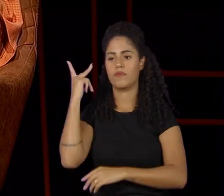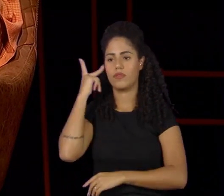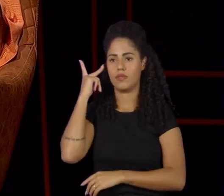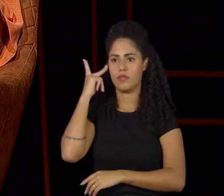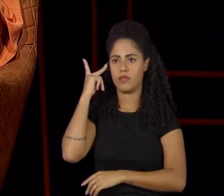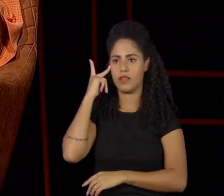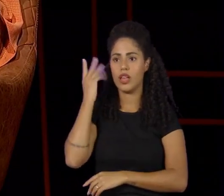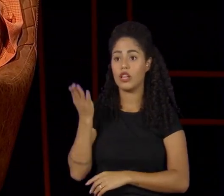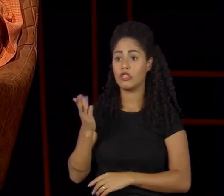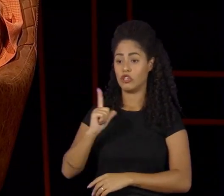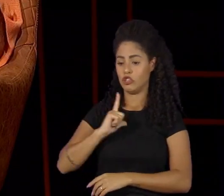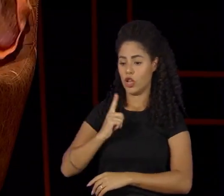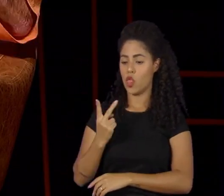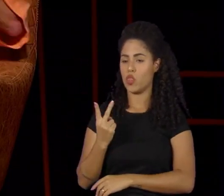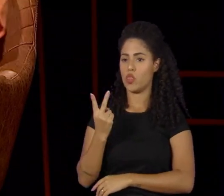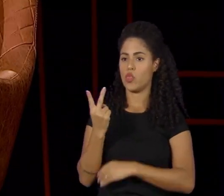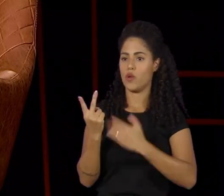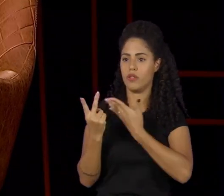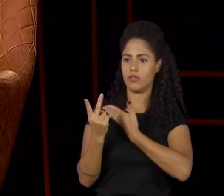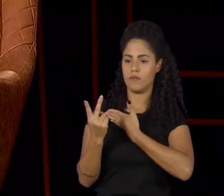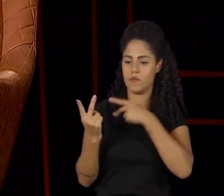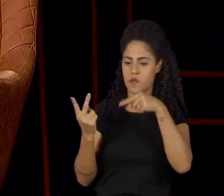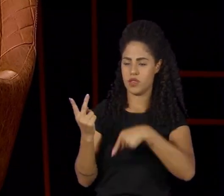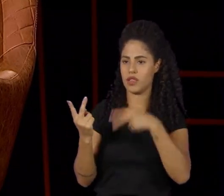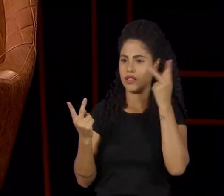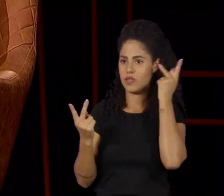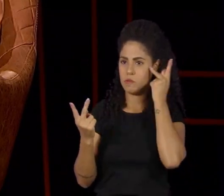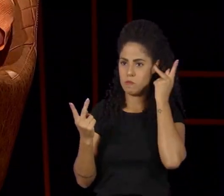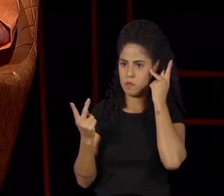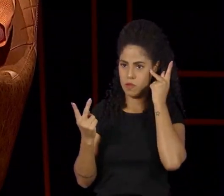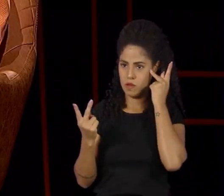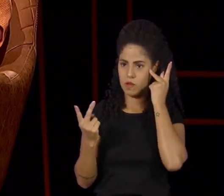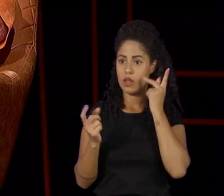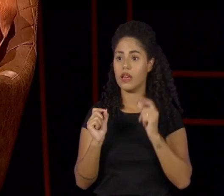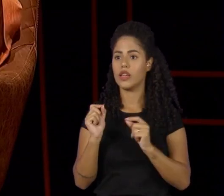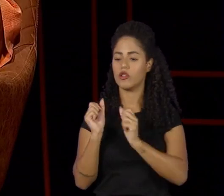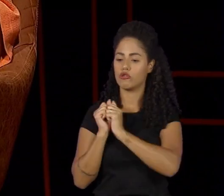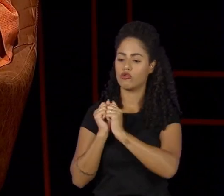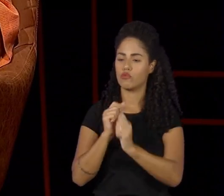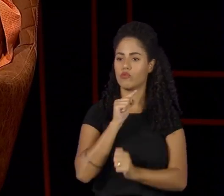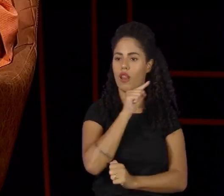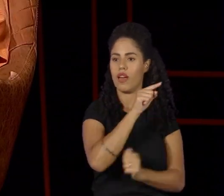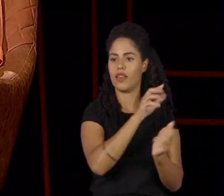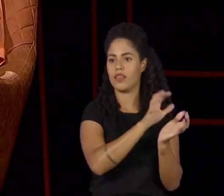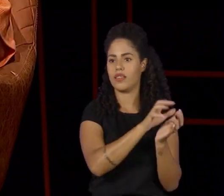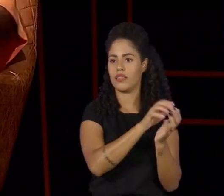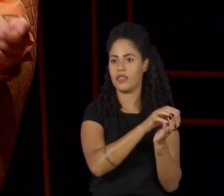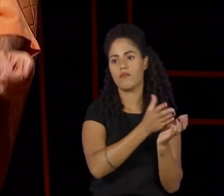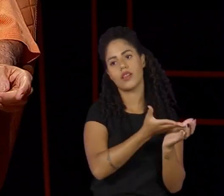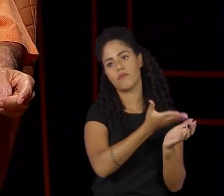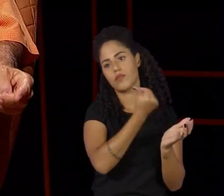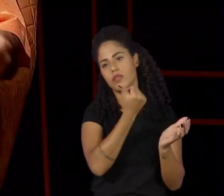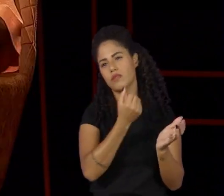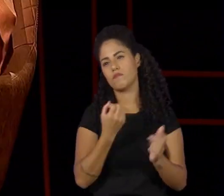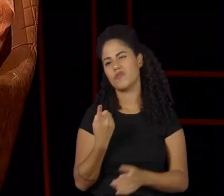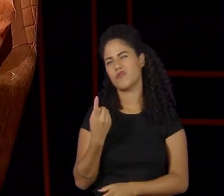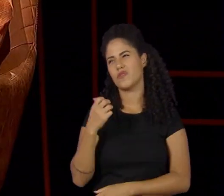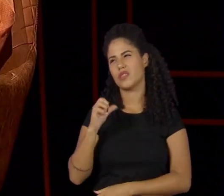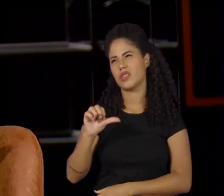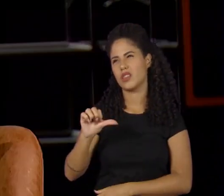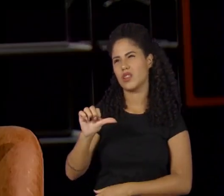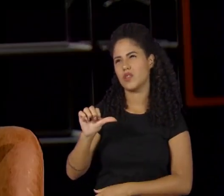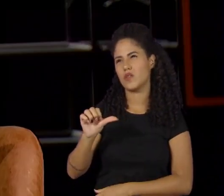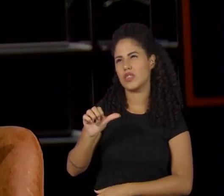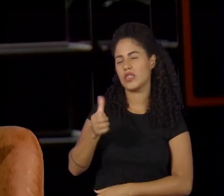tinha 2 amigos aqui em São Paulo, que fizemos teatro lá no Recife juntos, eles vieram antes, eles vieram em 68.